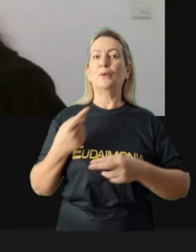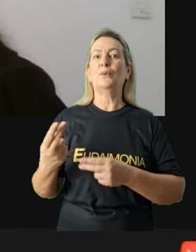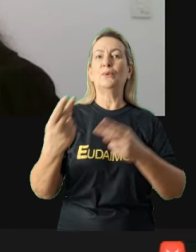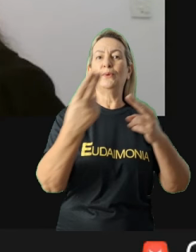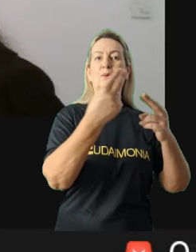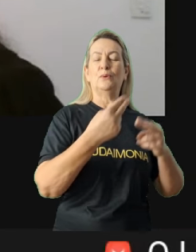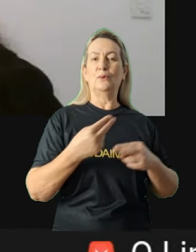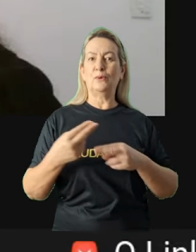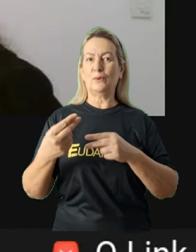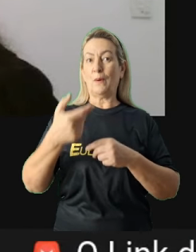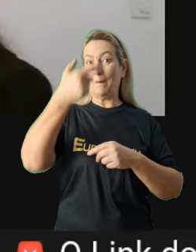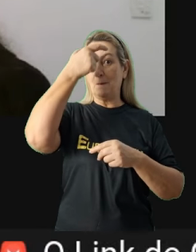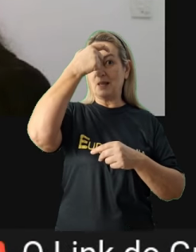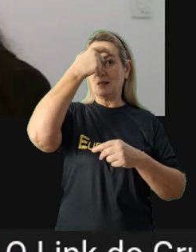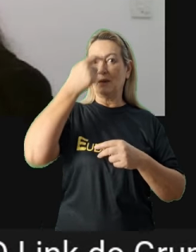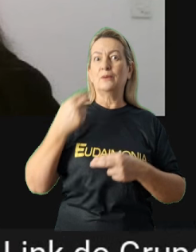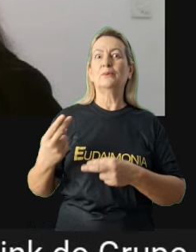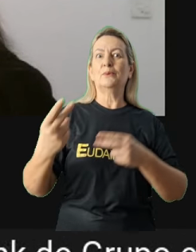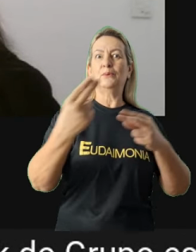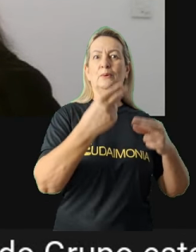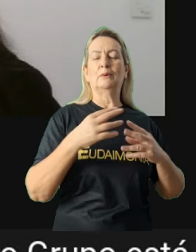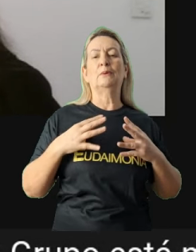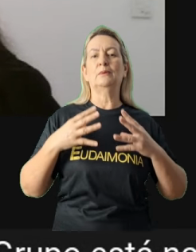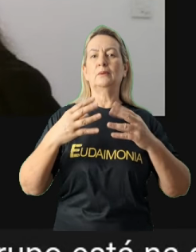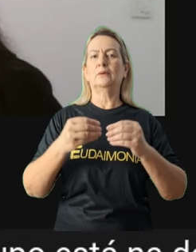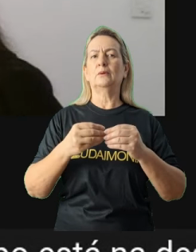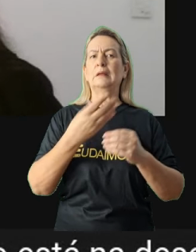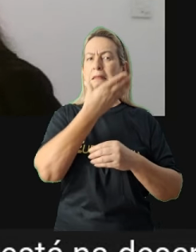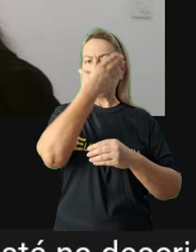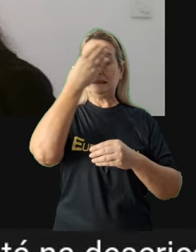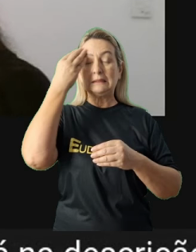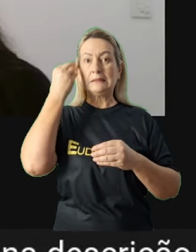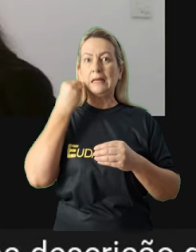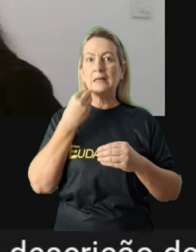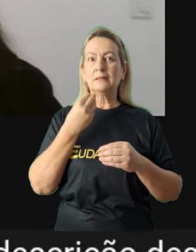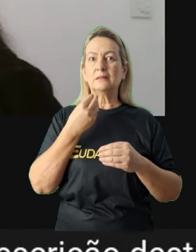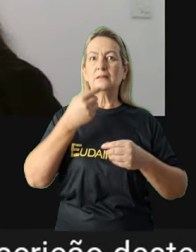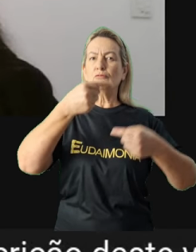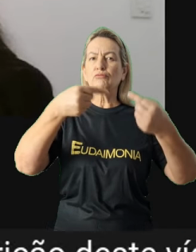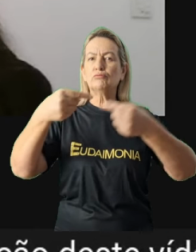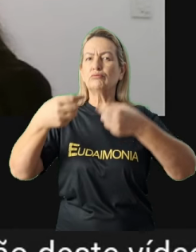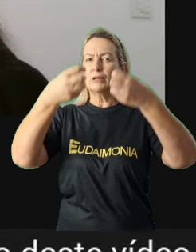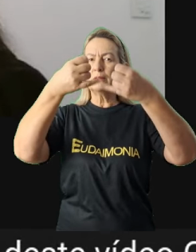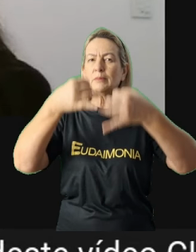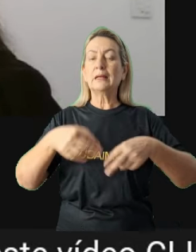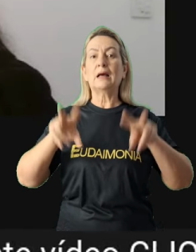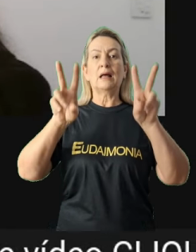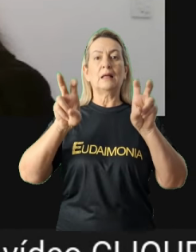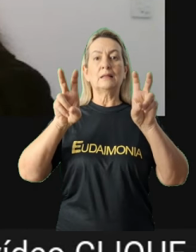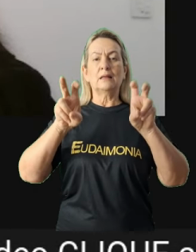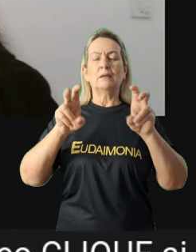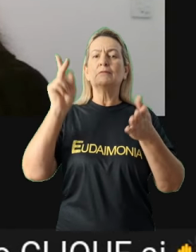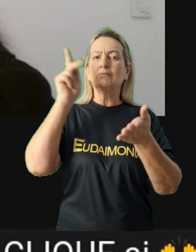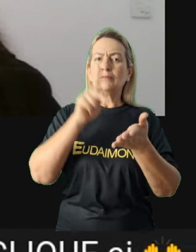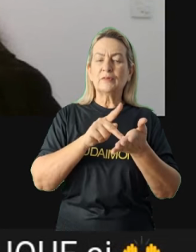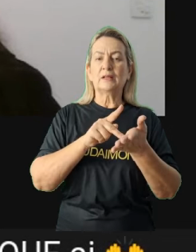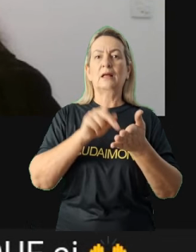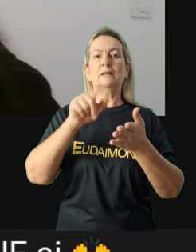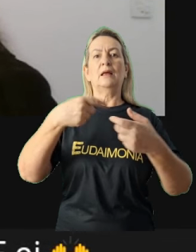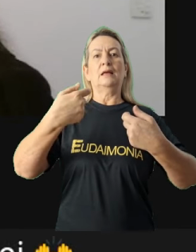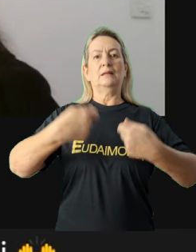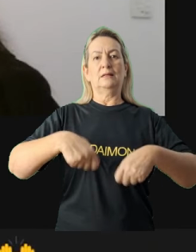comum e esquece de tratar de alguns temas que, de fato são necessidades especiais, né, onde a Prof. Mônica traz para